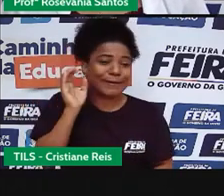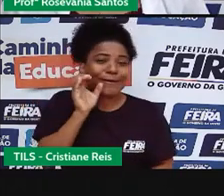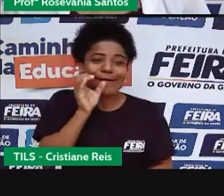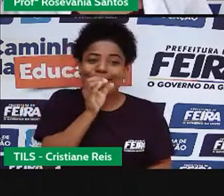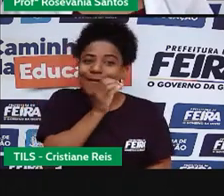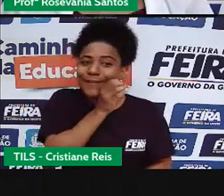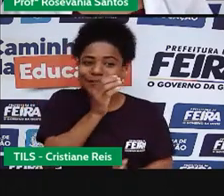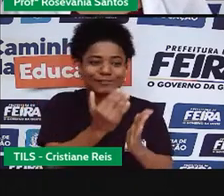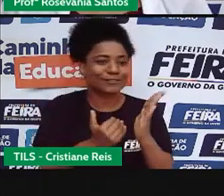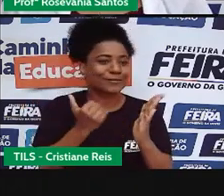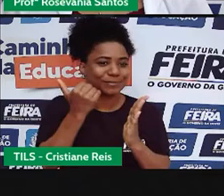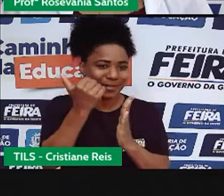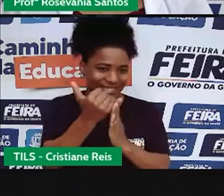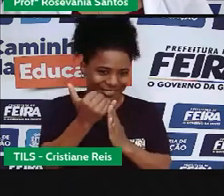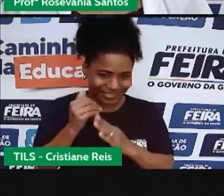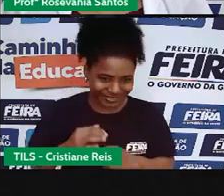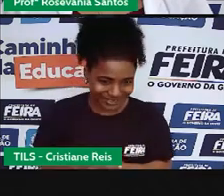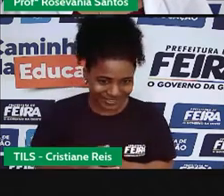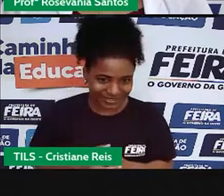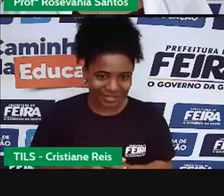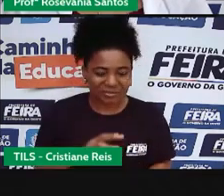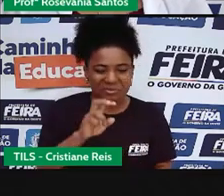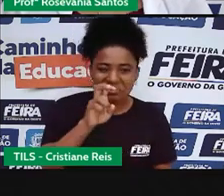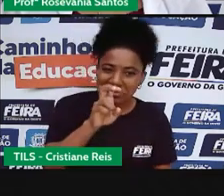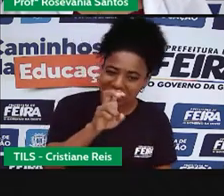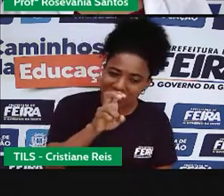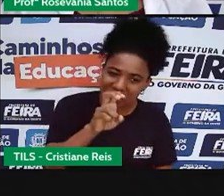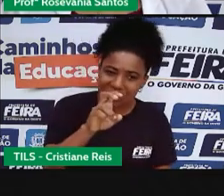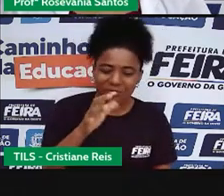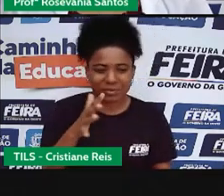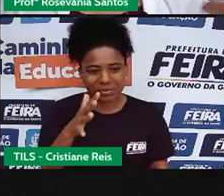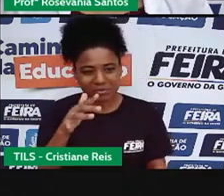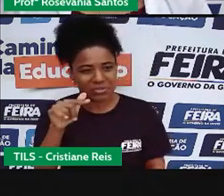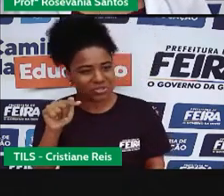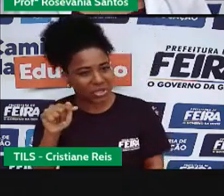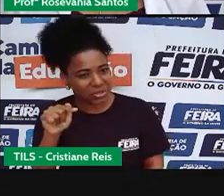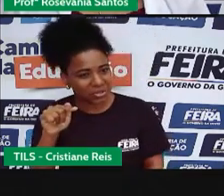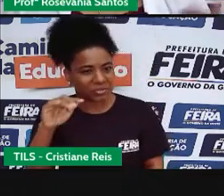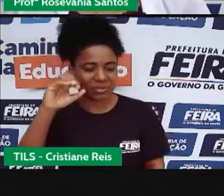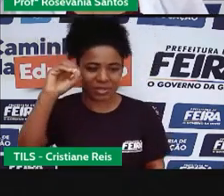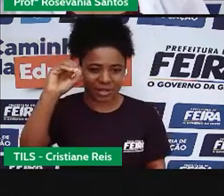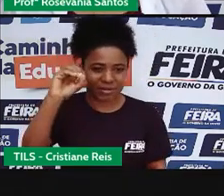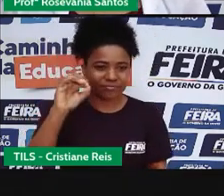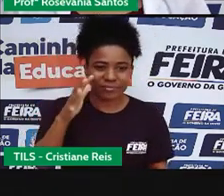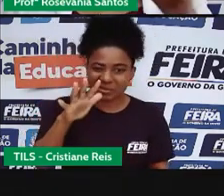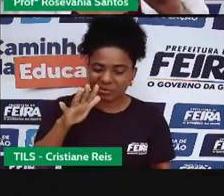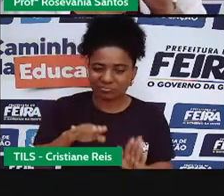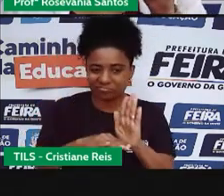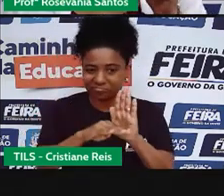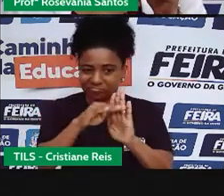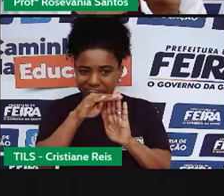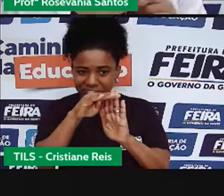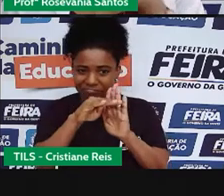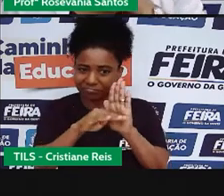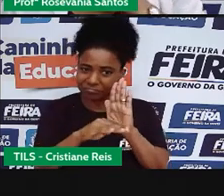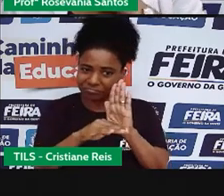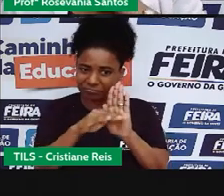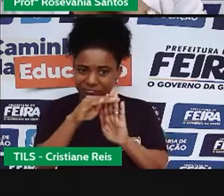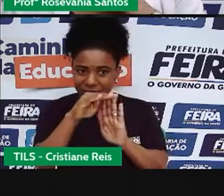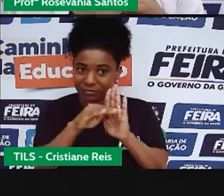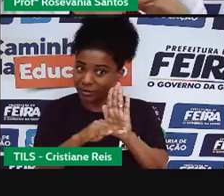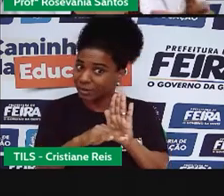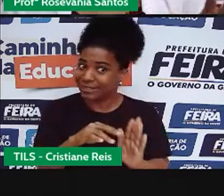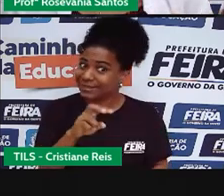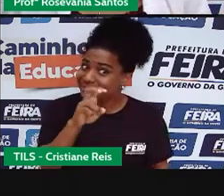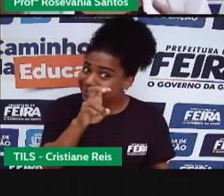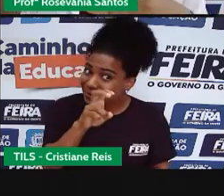vai observar aí, ó, 5, 7 graus de diferença entre a máxima e a mínima. Não é que seja 5 graus, 7